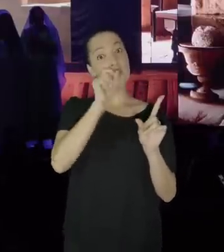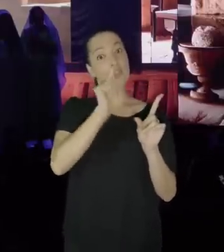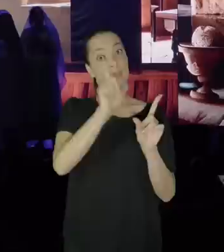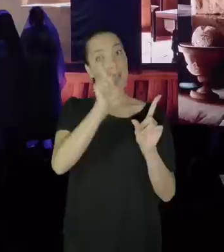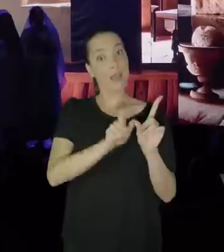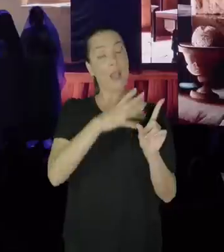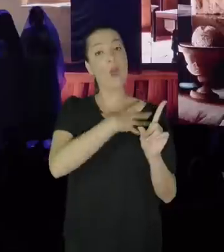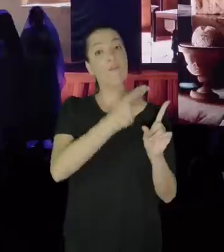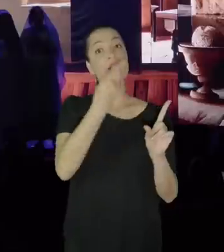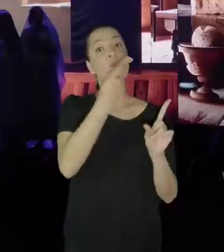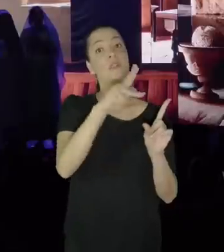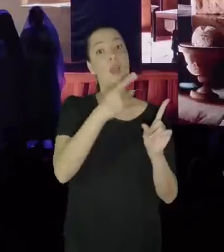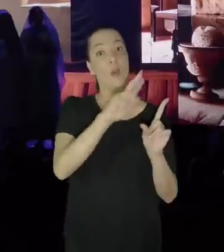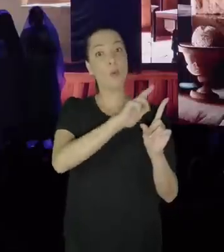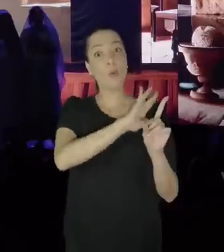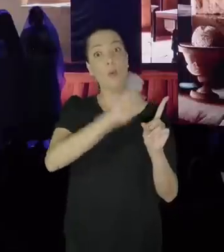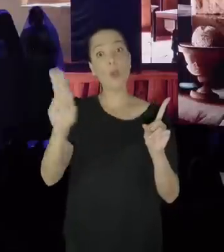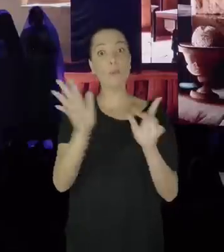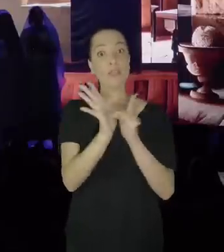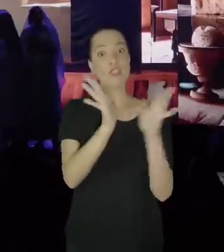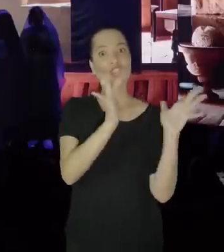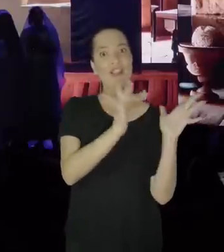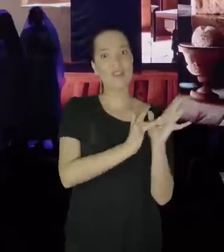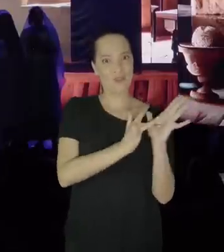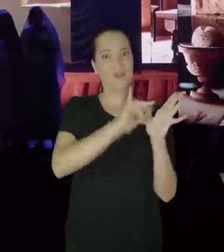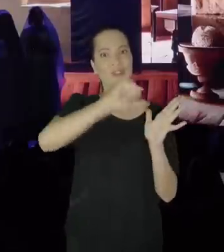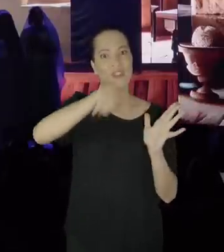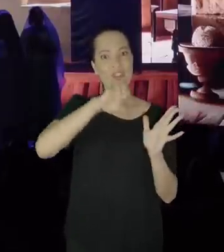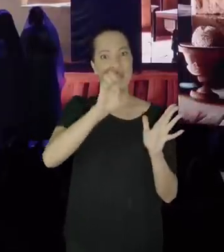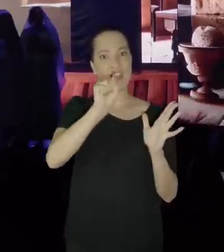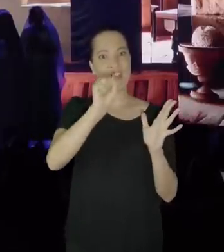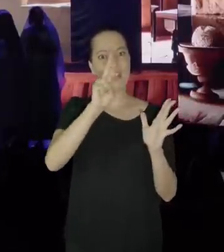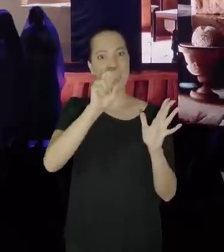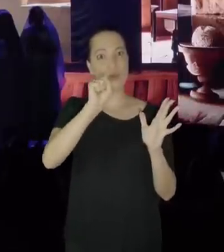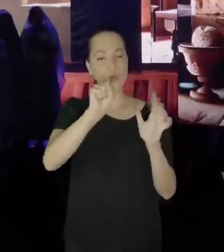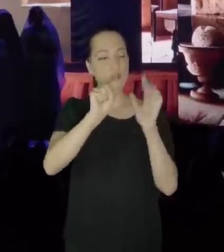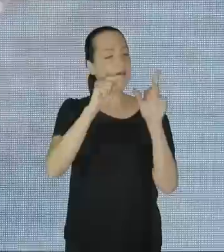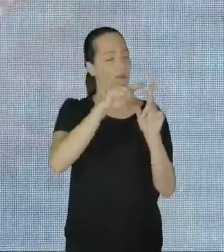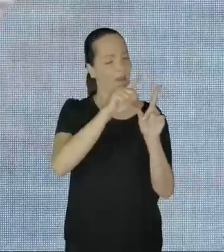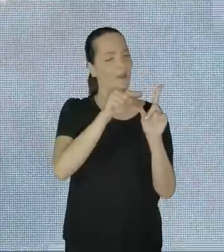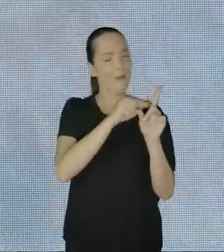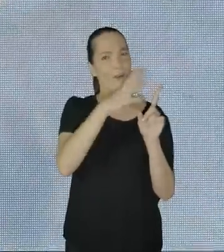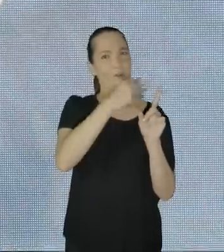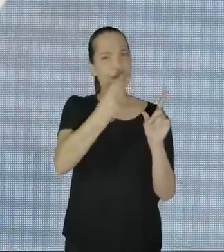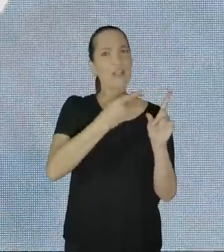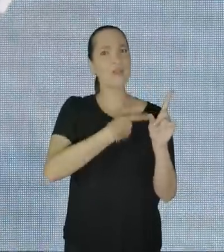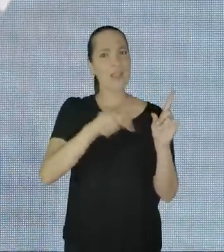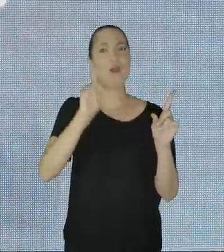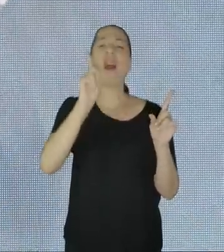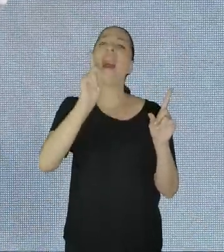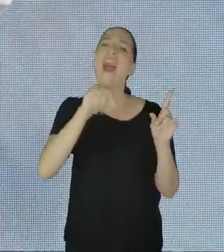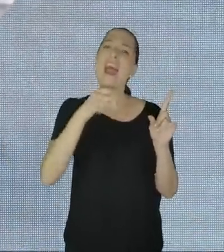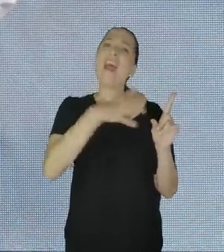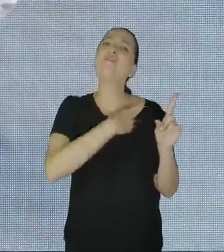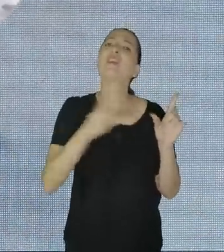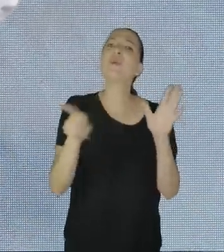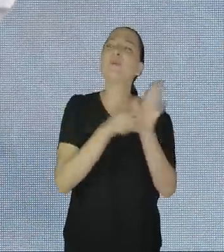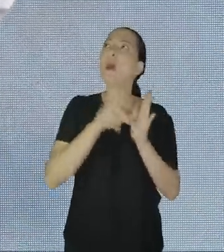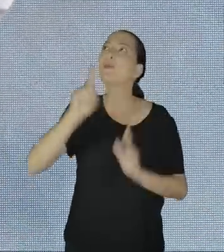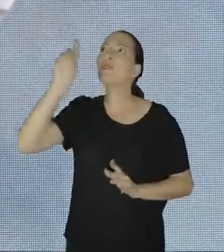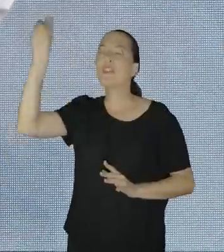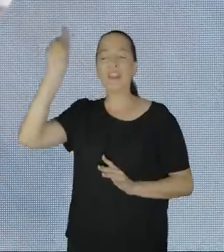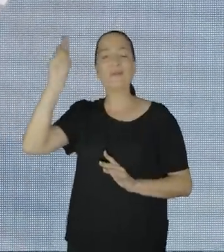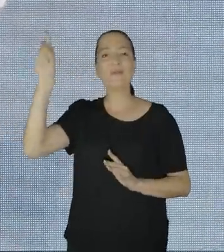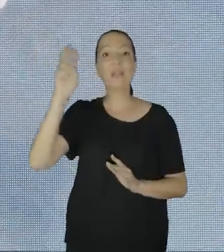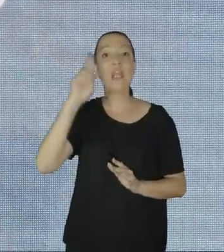chamará Jesus. Este será grande, e será chamado Filho do Altíssimo. E o Senhor